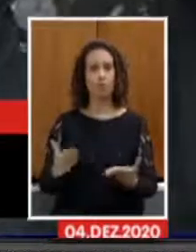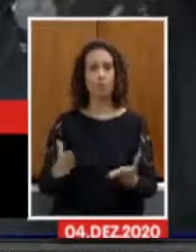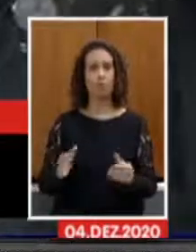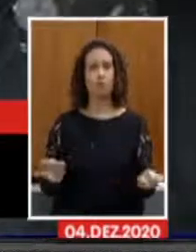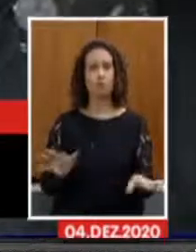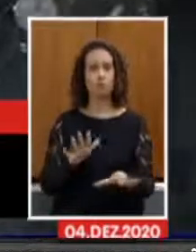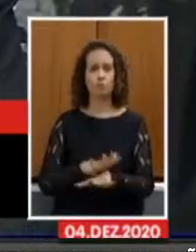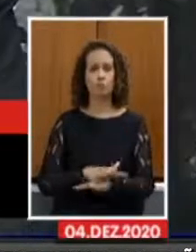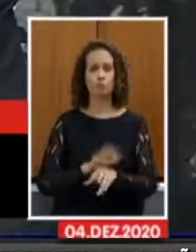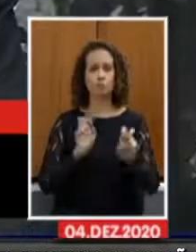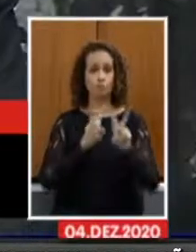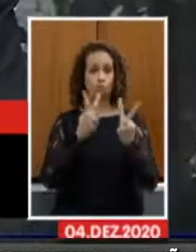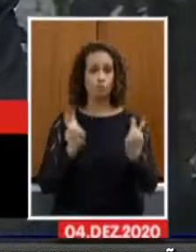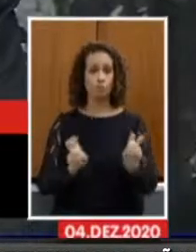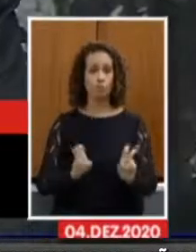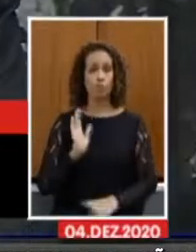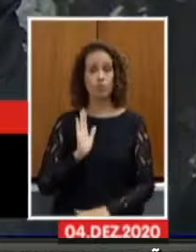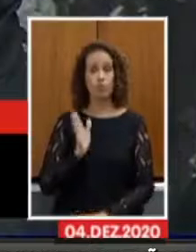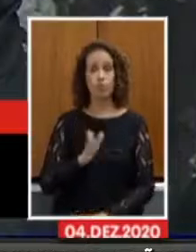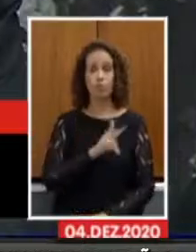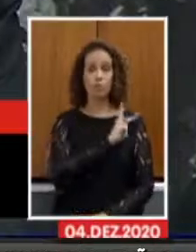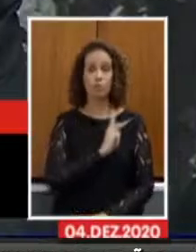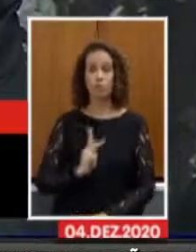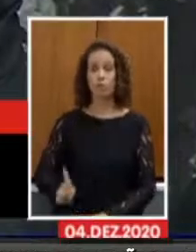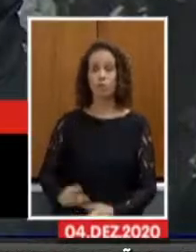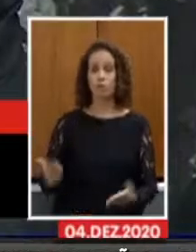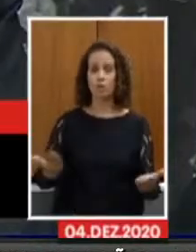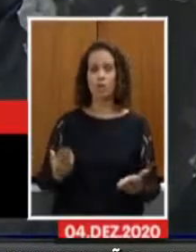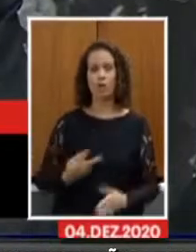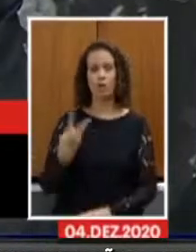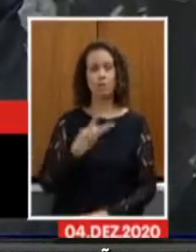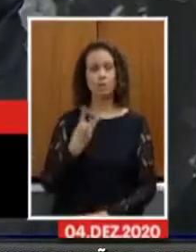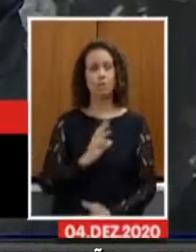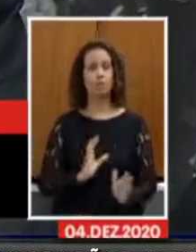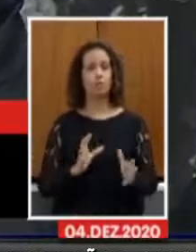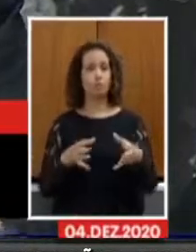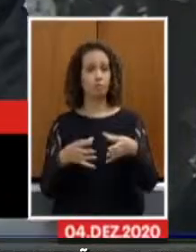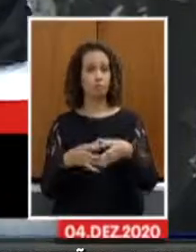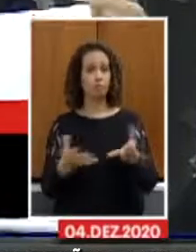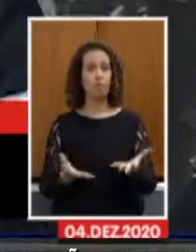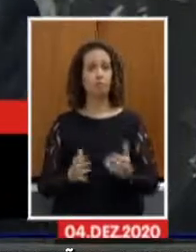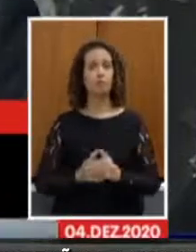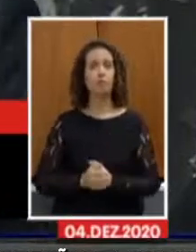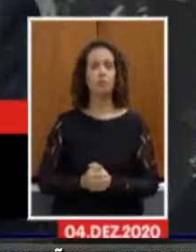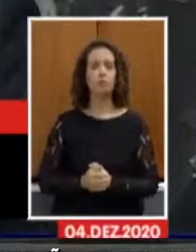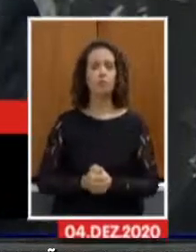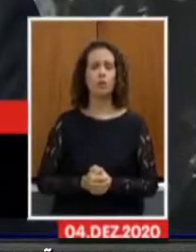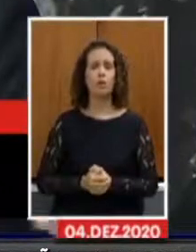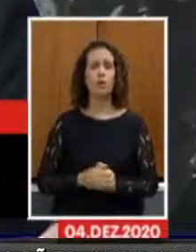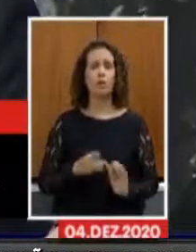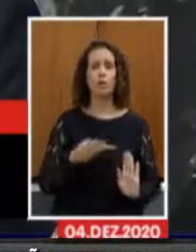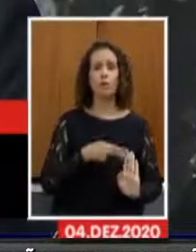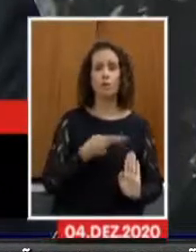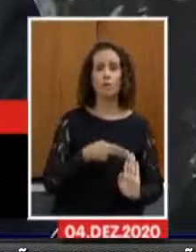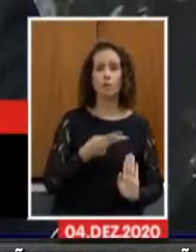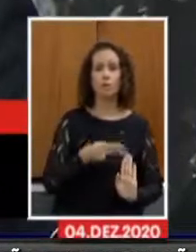a matéria destinada à segunda fase, a presidência passa à terceira fase da ordem do dia, com apreciação de pareceres de redação final. Atenção a